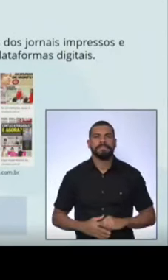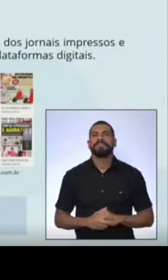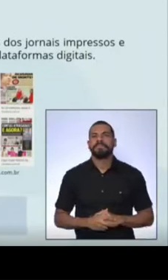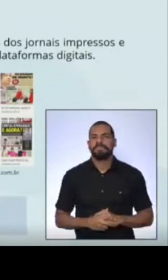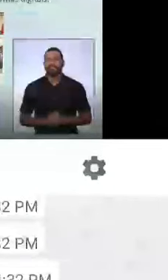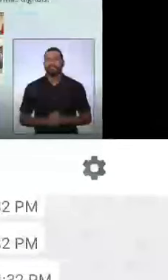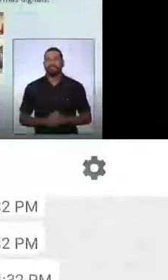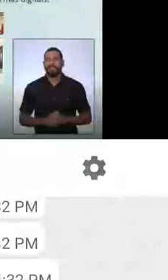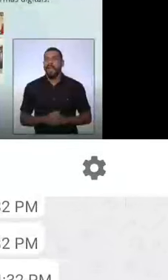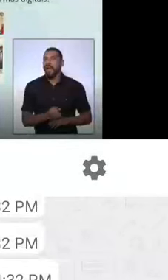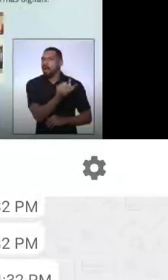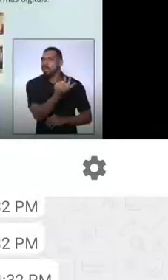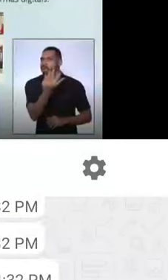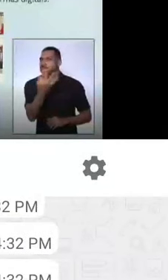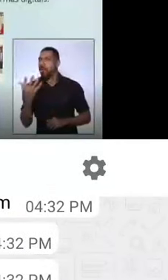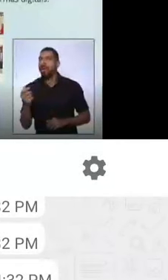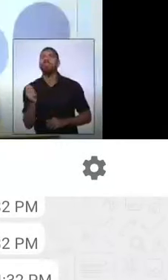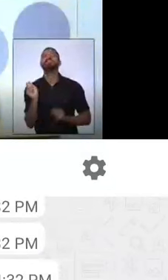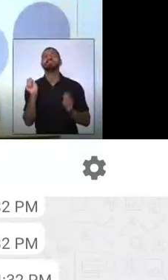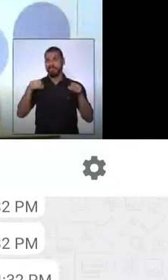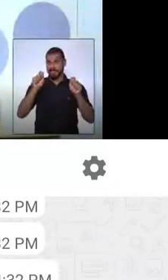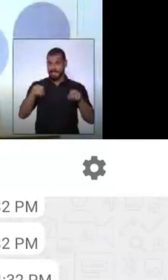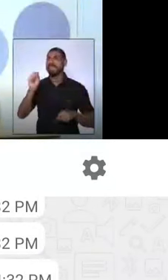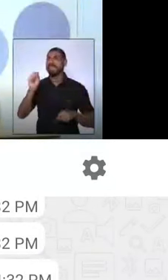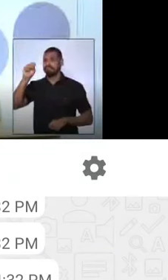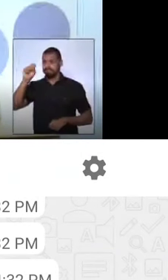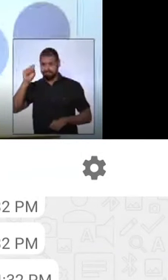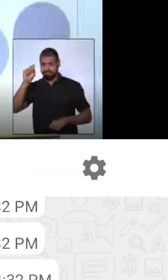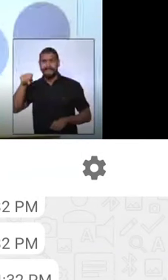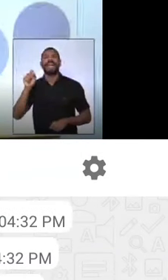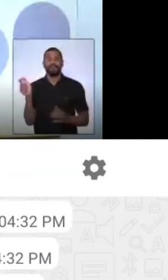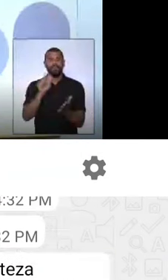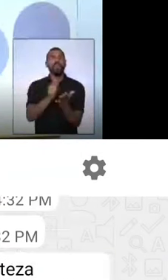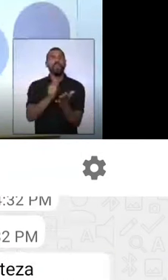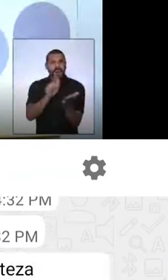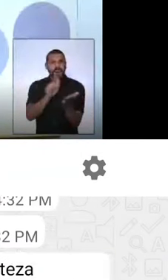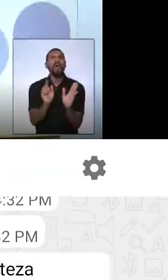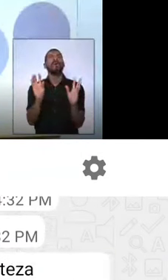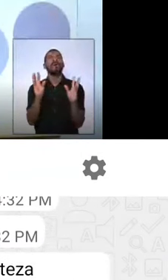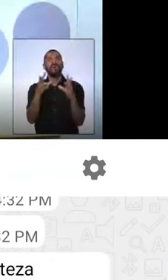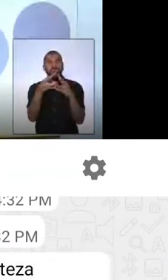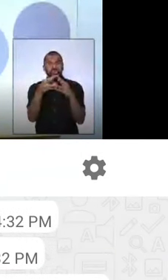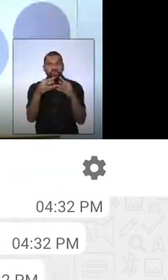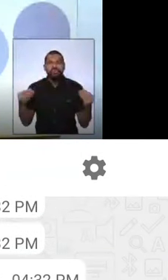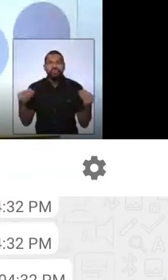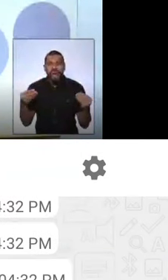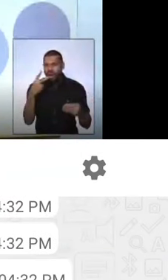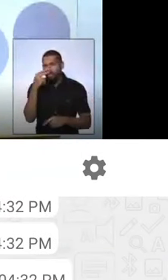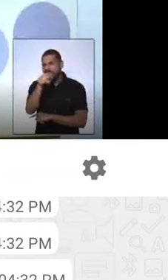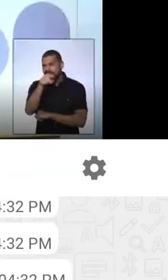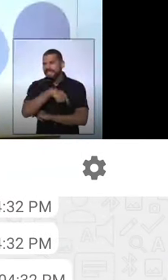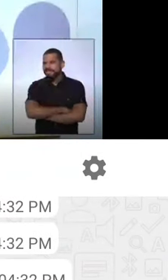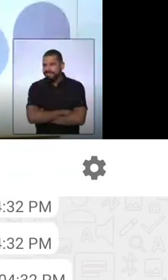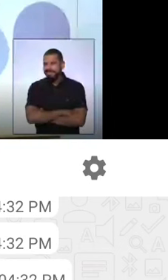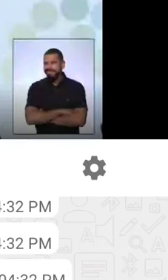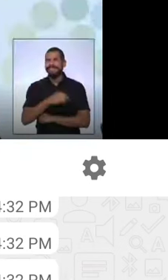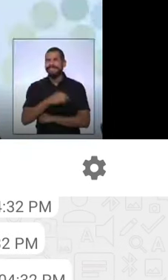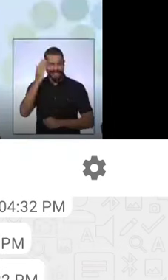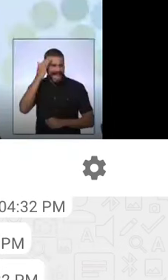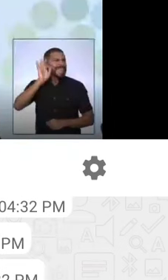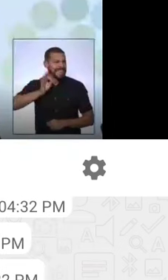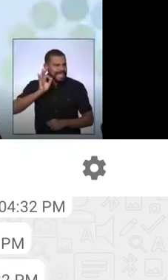Muitos estão concordando e dizendo que sim. O jornal impresso, ele vai deixar de existir, gente? Vai. Então,